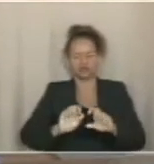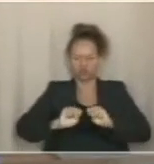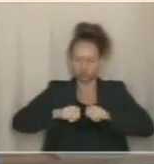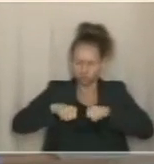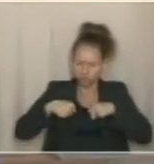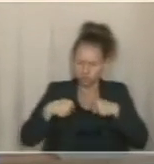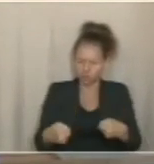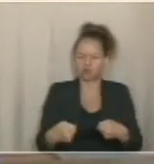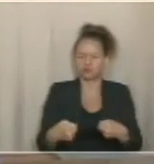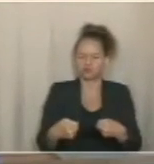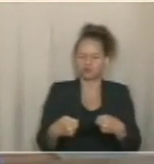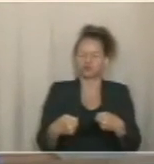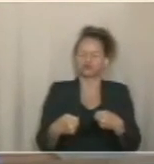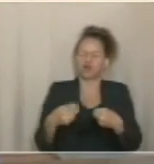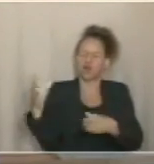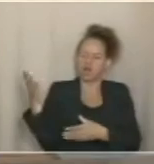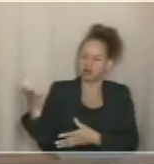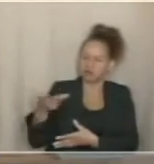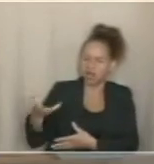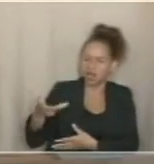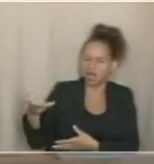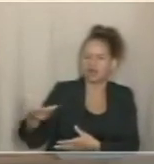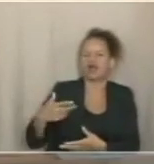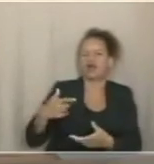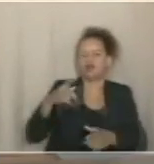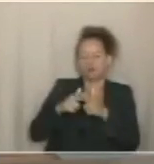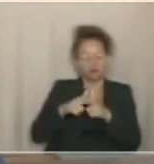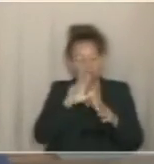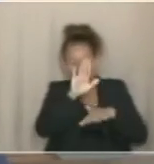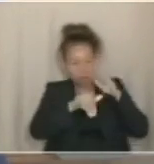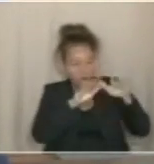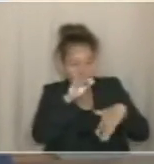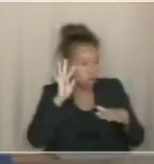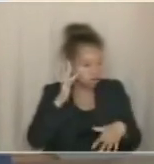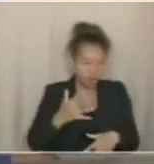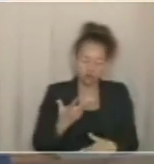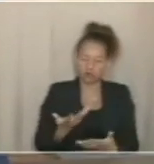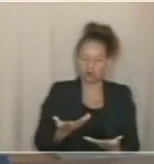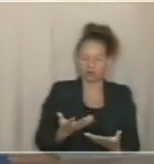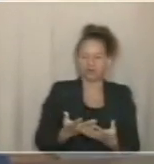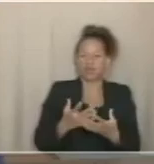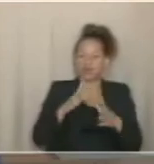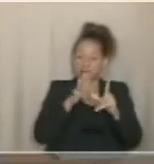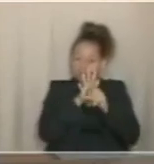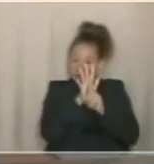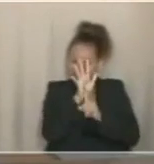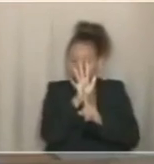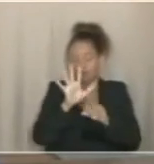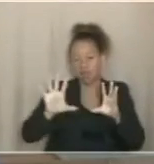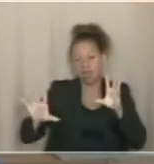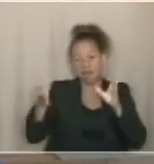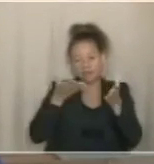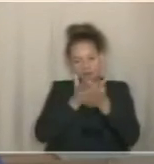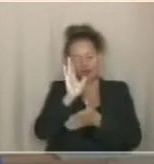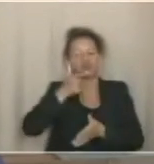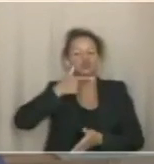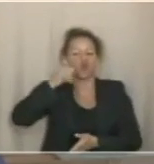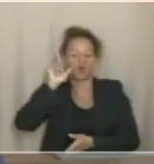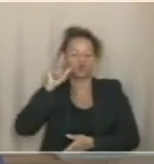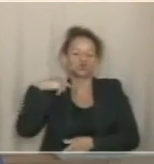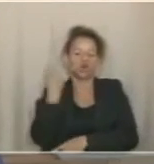esforços para acelerar a erradicação do trabalho infantil. E a partir desta emenda que foi aprovada ontem, nós iremos